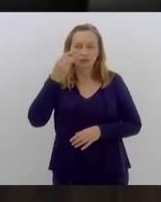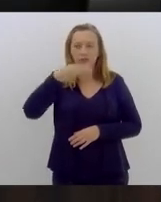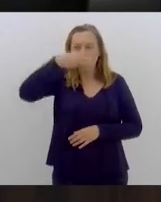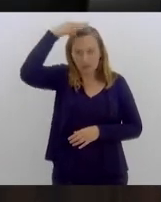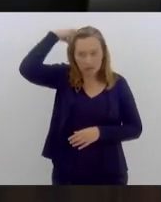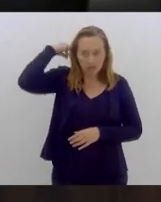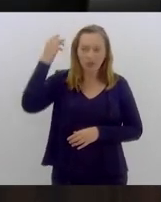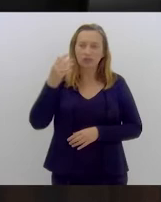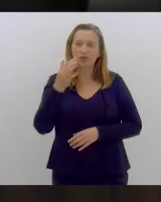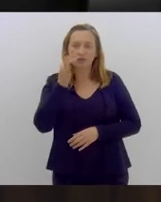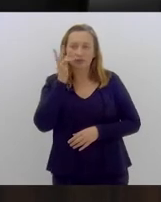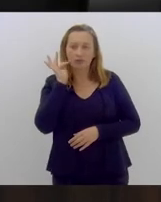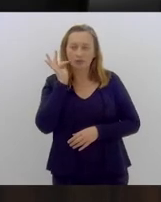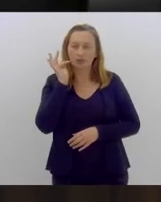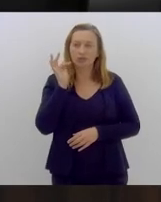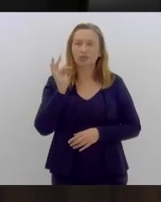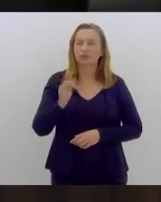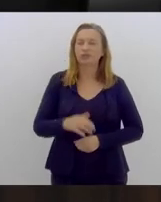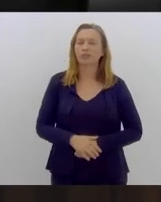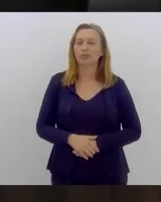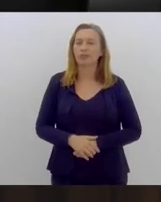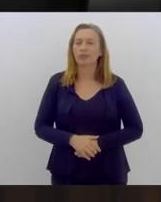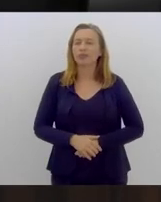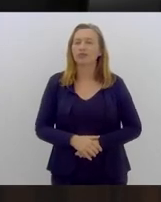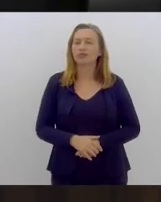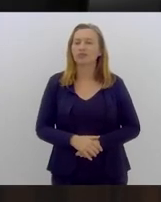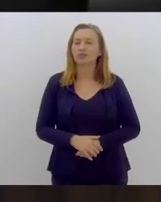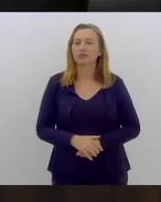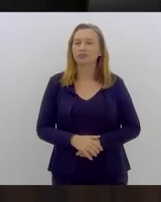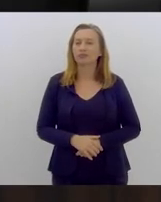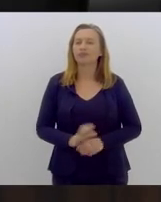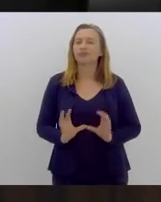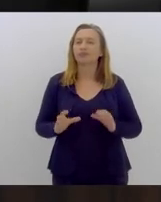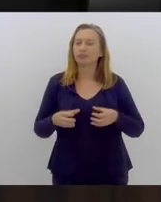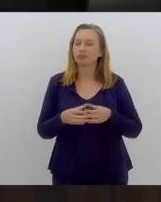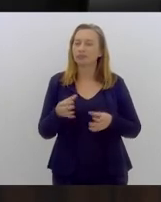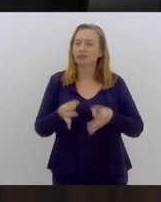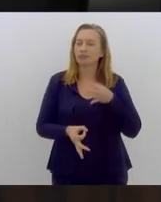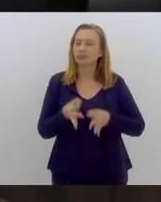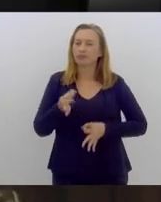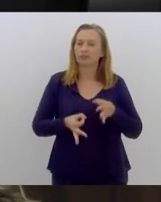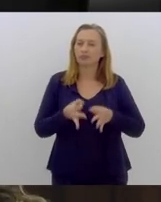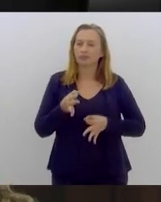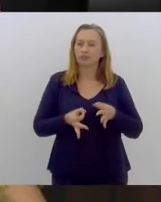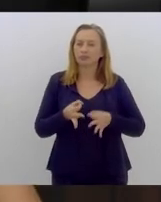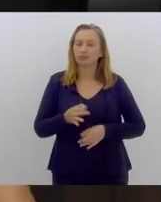Serafim, Rosenberg Reis e Márcio Pacheco. Pendendo de pareceres das comissões de Constituição e Justiça,